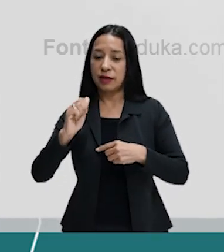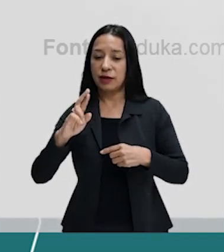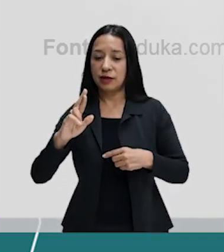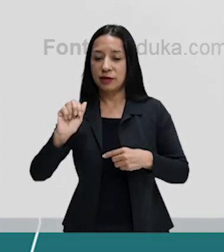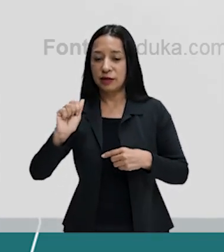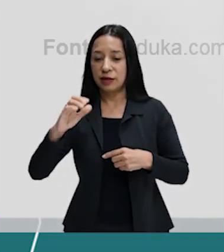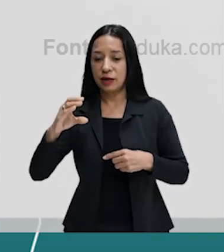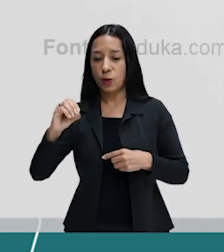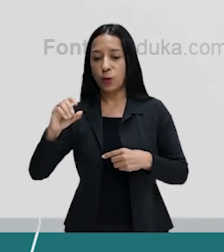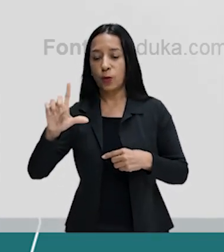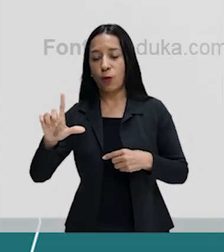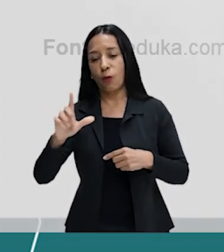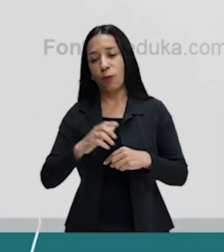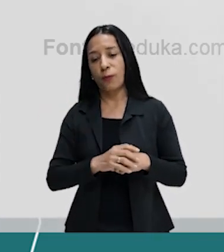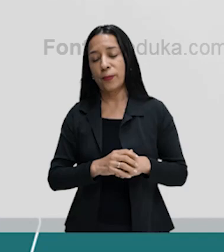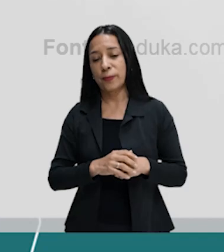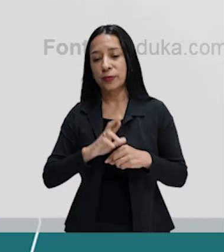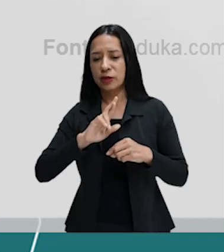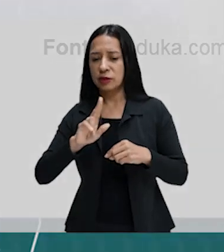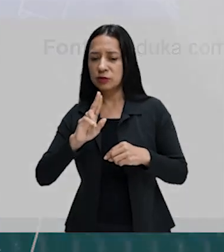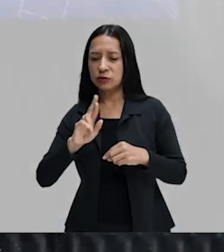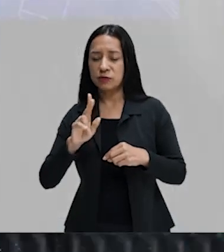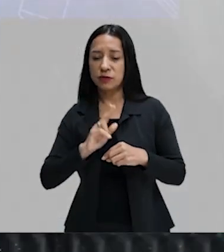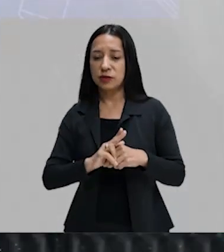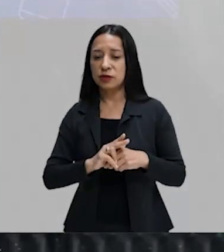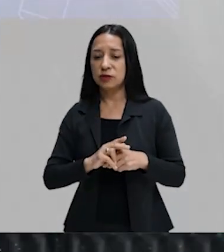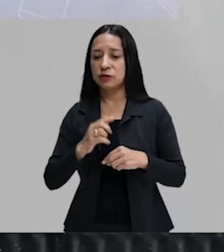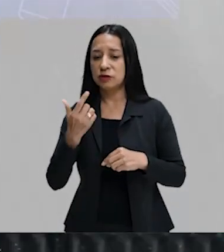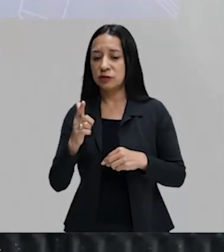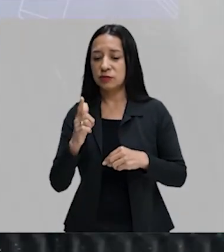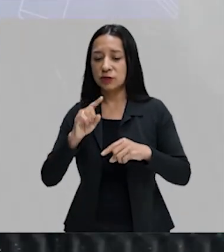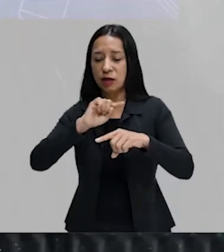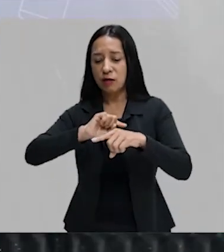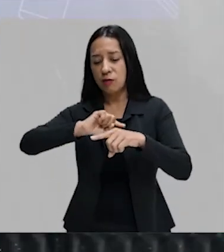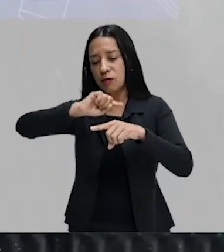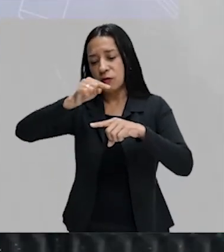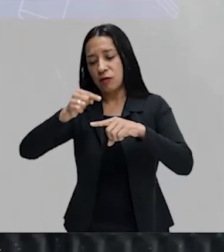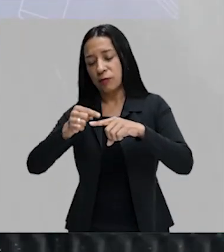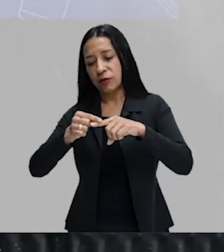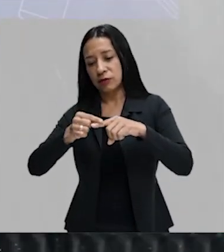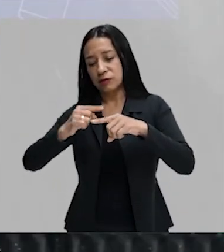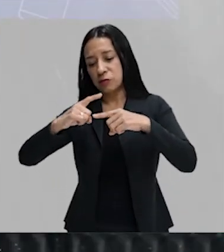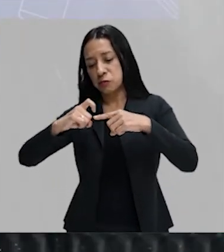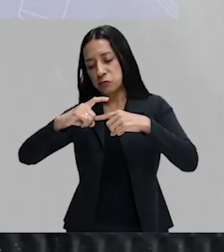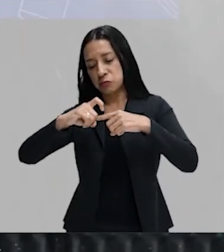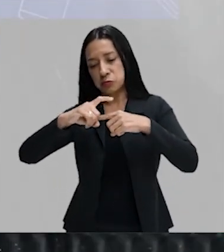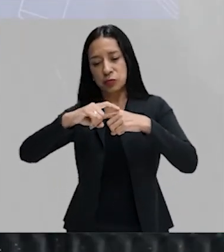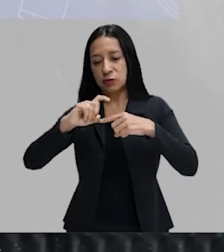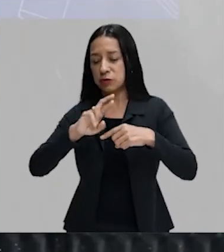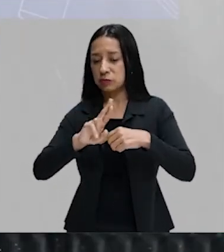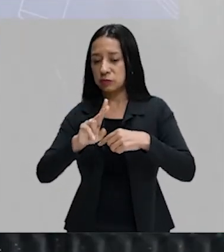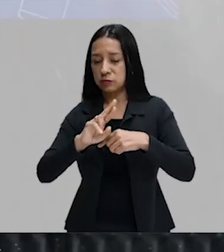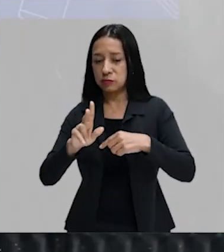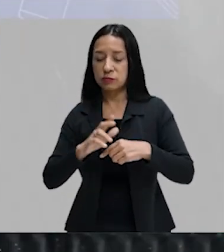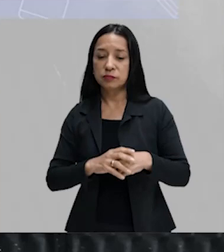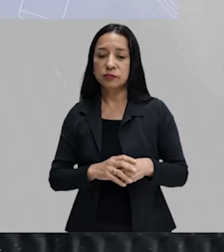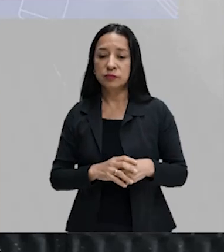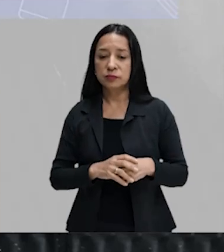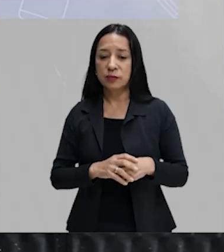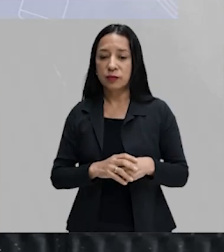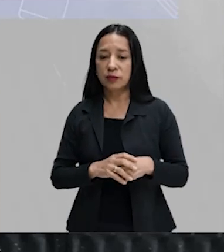as lesmas, que diferem do caracol porque elas não têm aquela carapaça, não é isso? Nós vamos encontrar